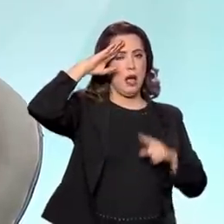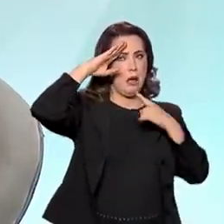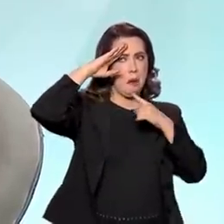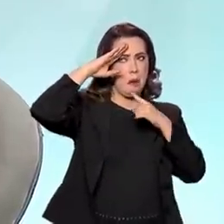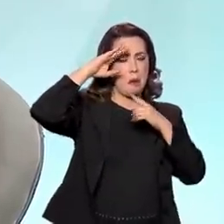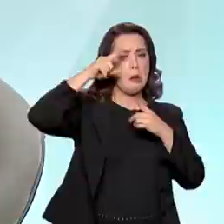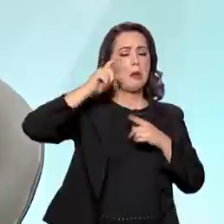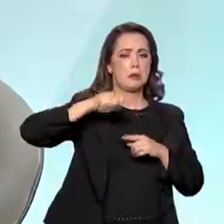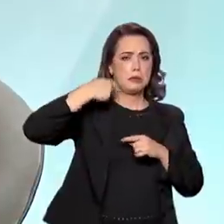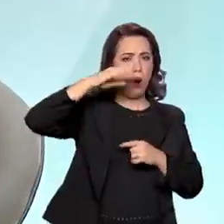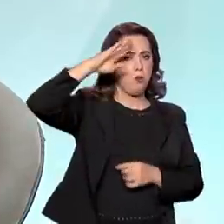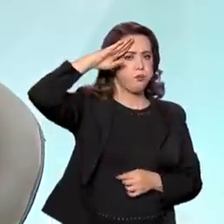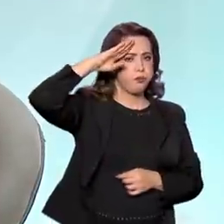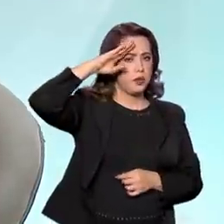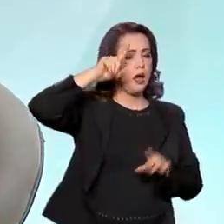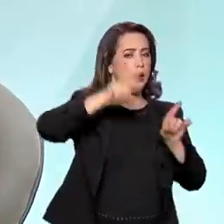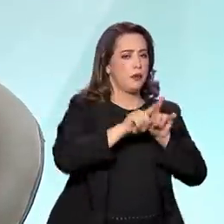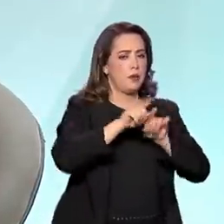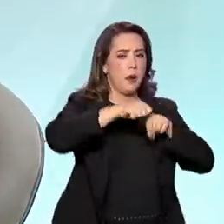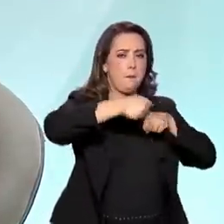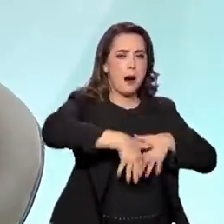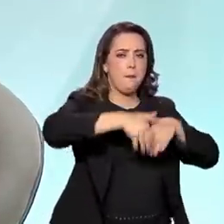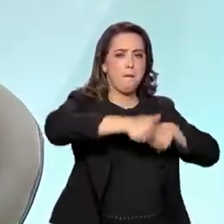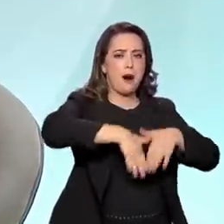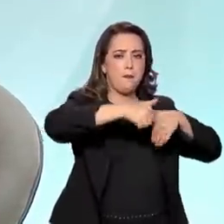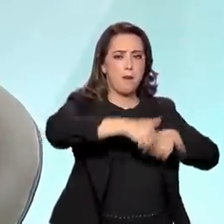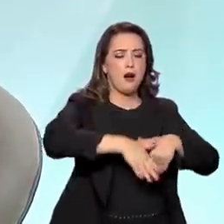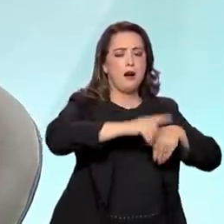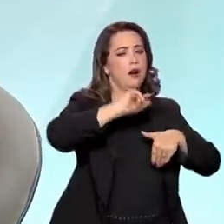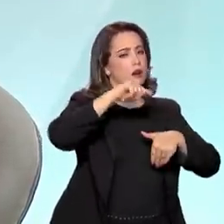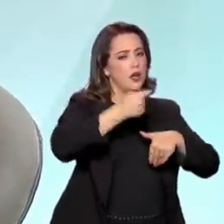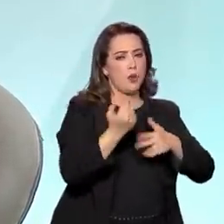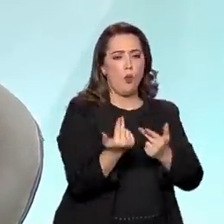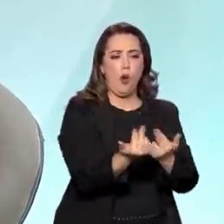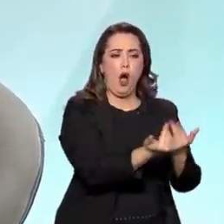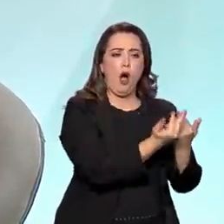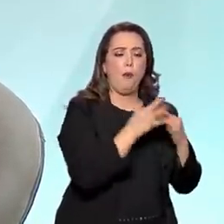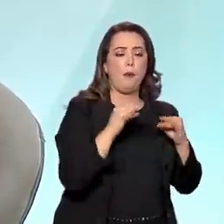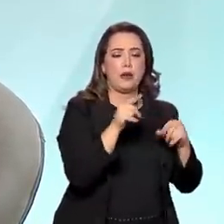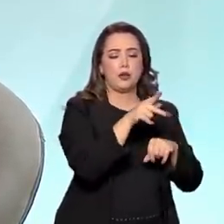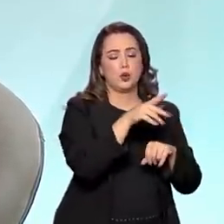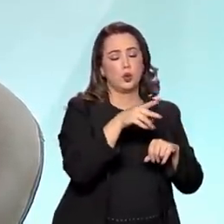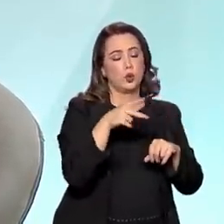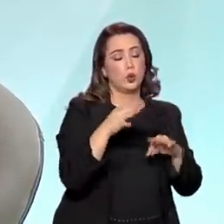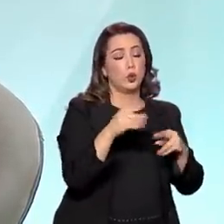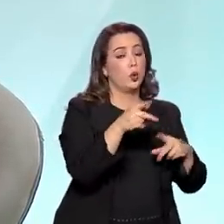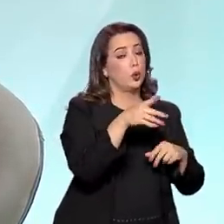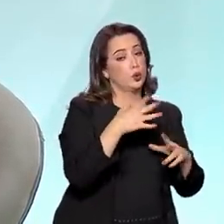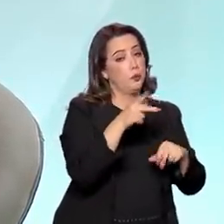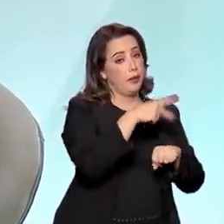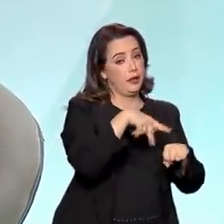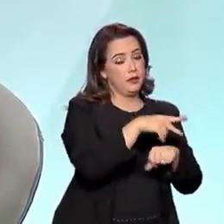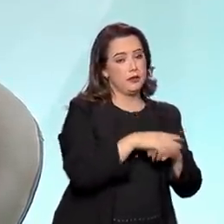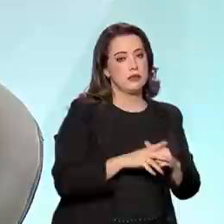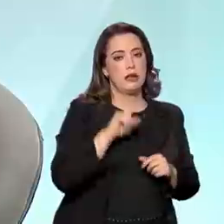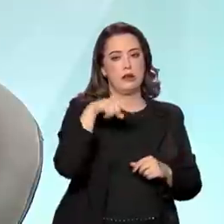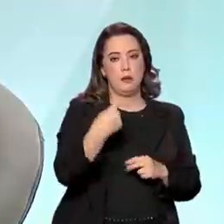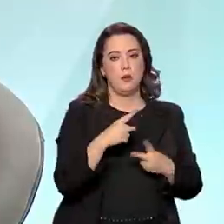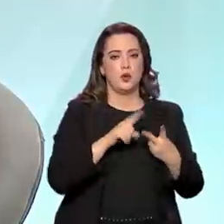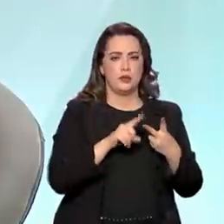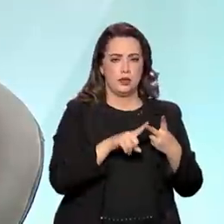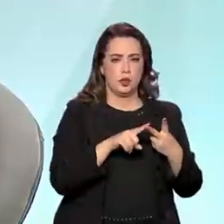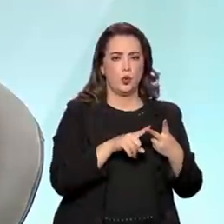continência sinal de respeito isso é igual para todos depois ele passa uma segunda fase é uma fase de qualificação aí